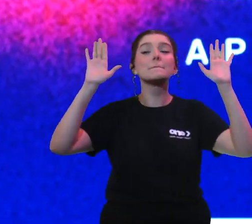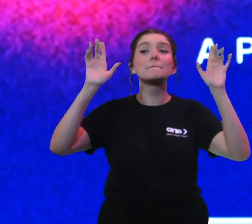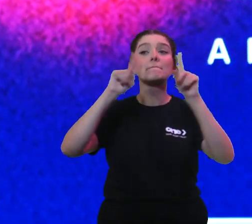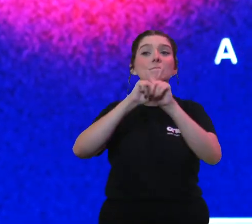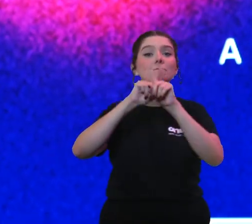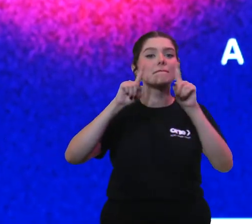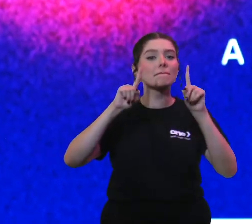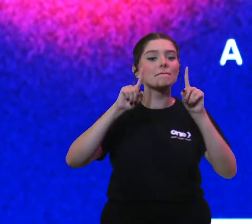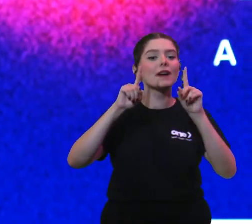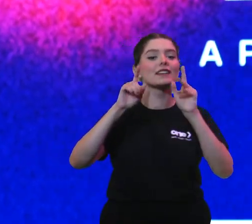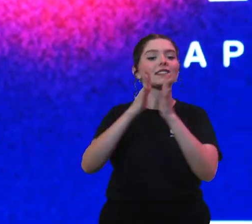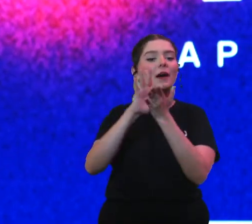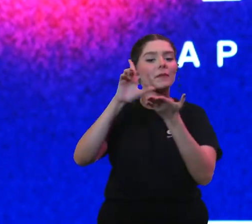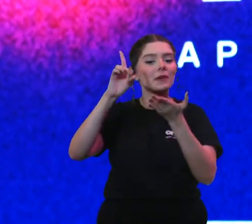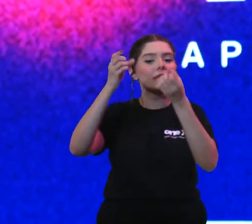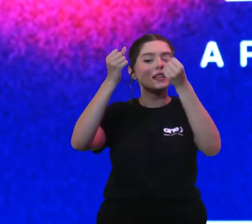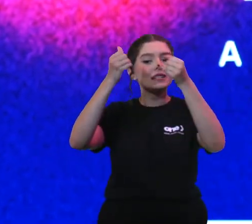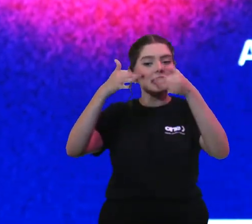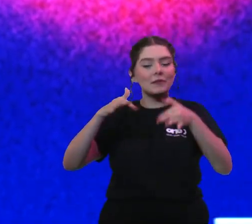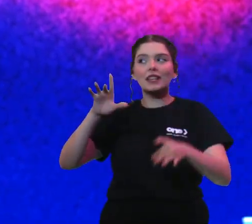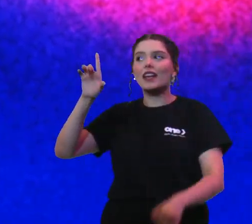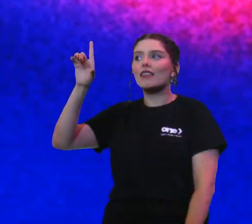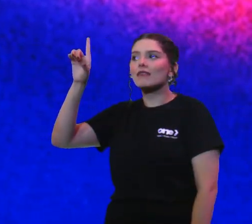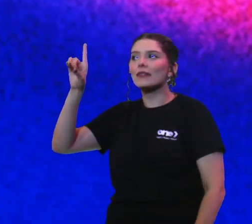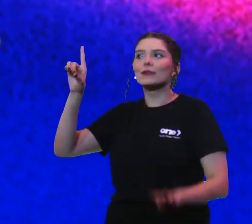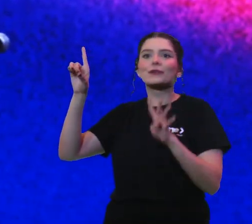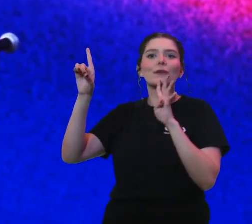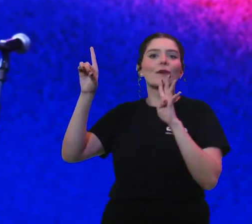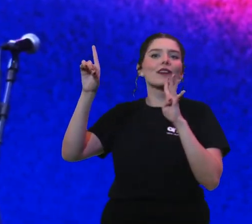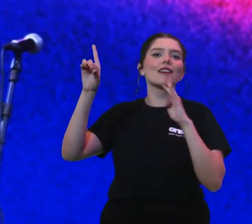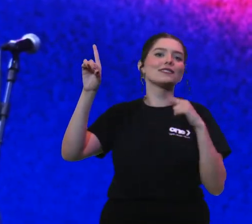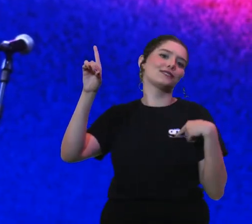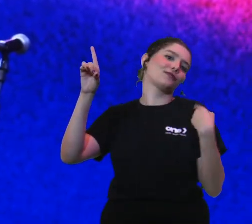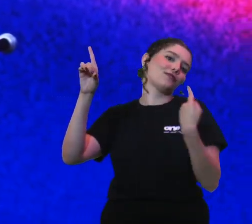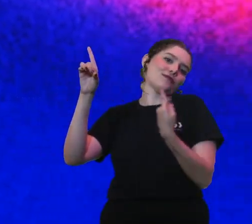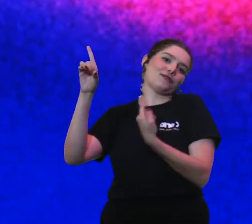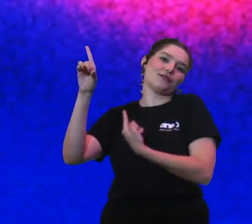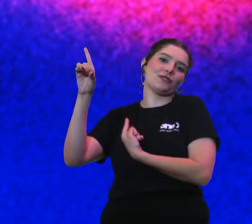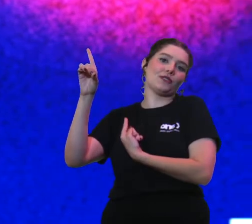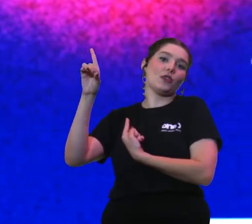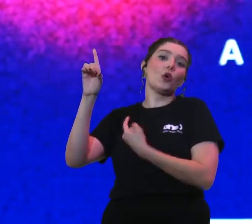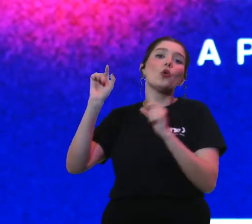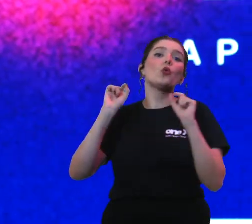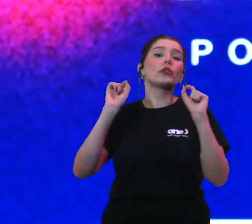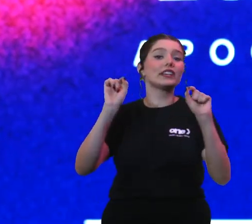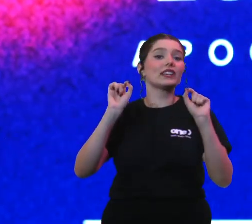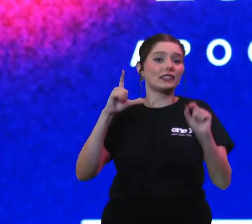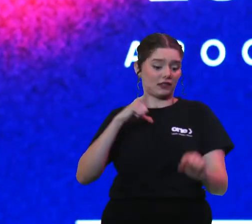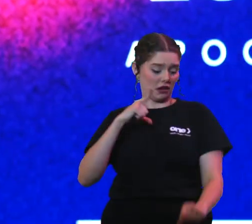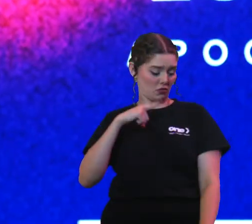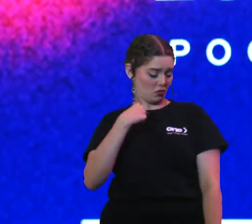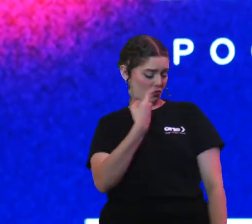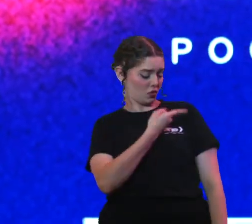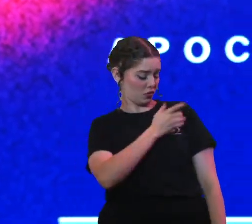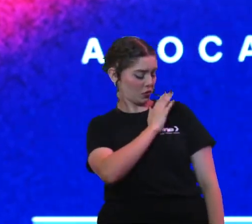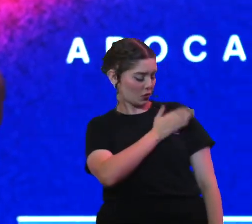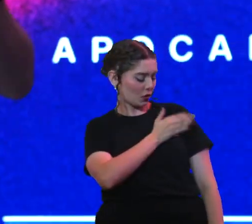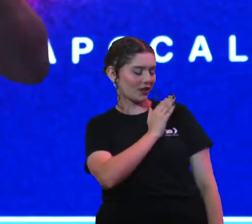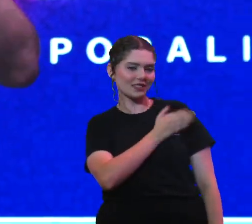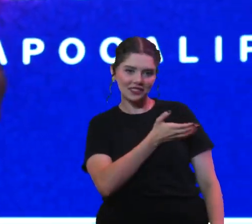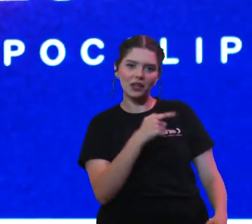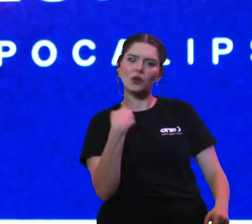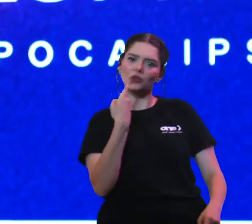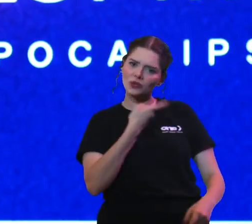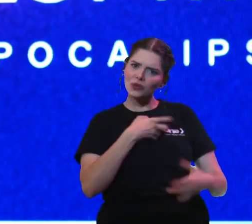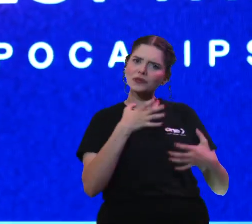conheço as tuas obras, eu conheço as atitudes que estão atrás das suas atitudes, eu conheço aquilo que se passa no seu coração, eu conheço a intenção do